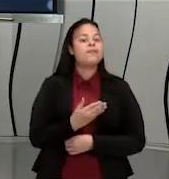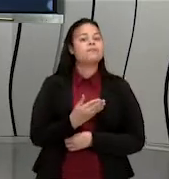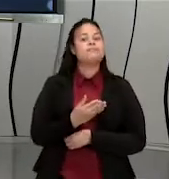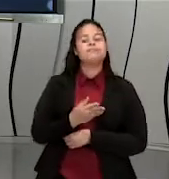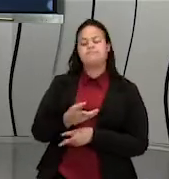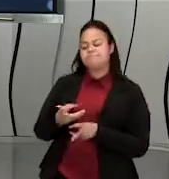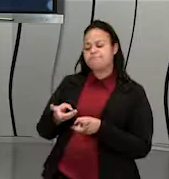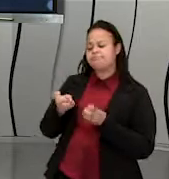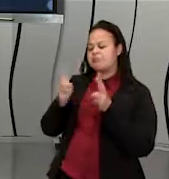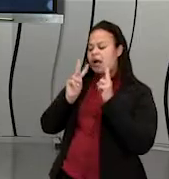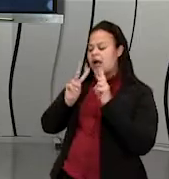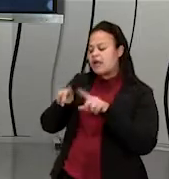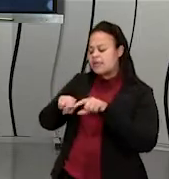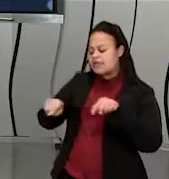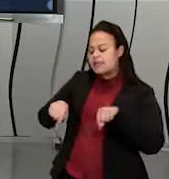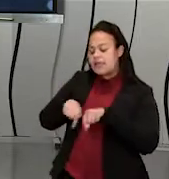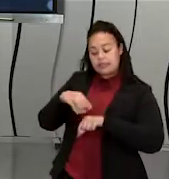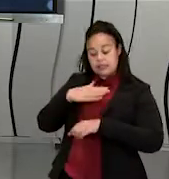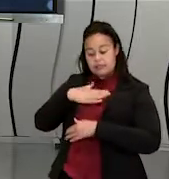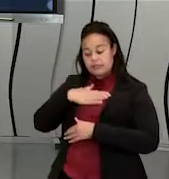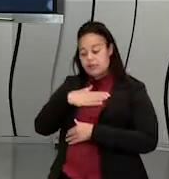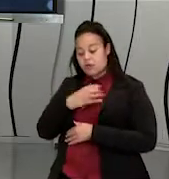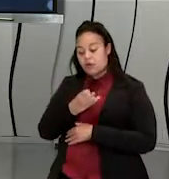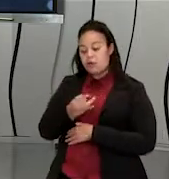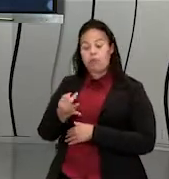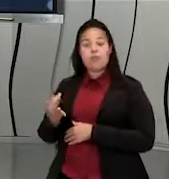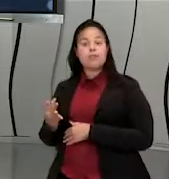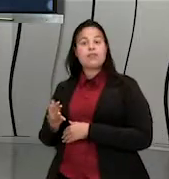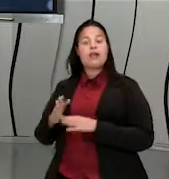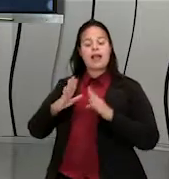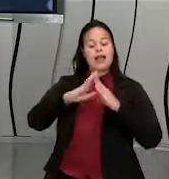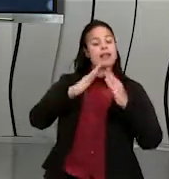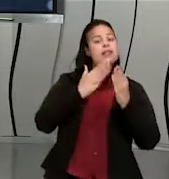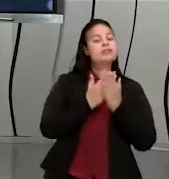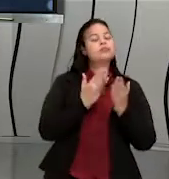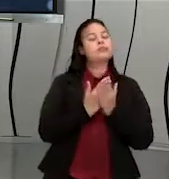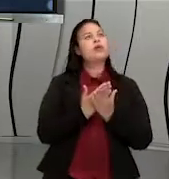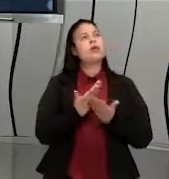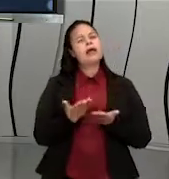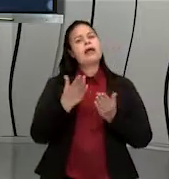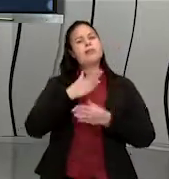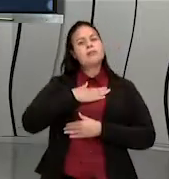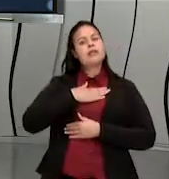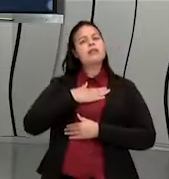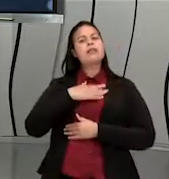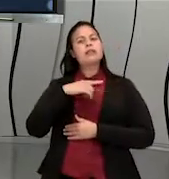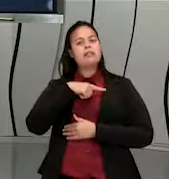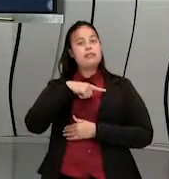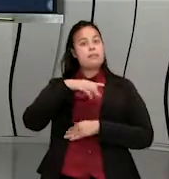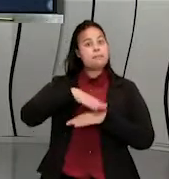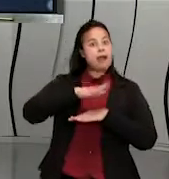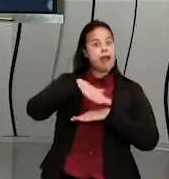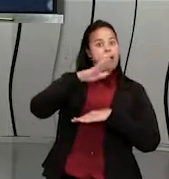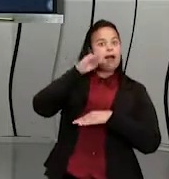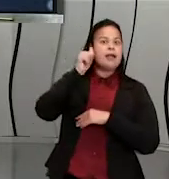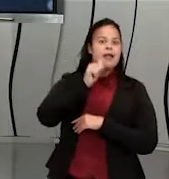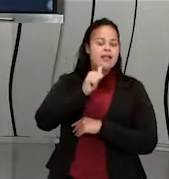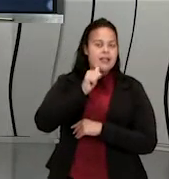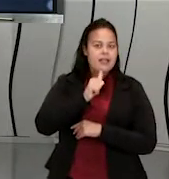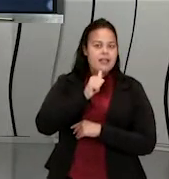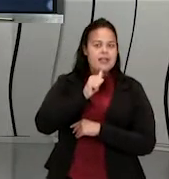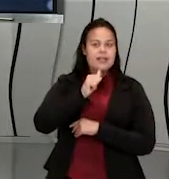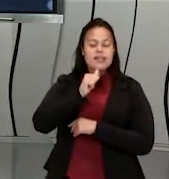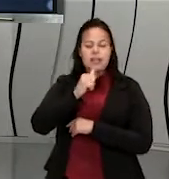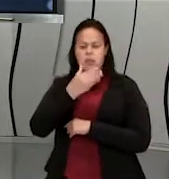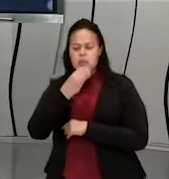sua sala, por exemplo, mas você tem uma ideia da escola. Na minha escola, então, tem mais meninas, bem mais meninas do